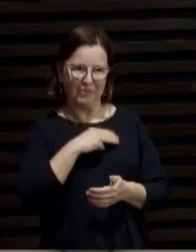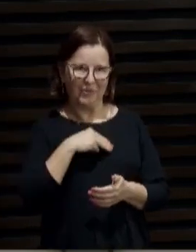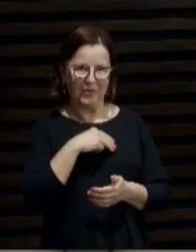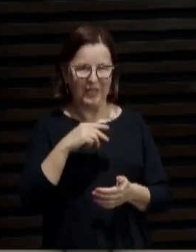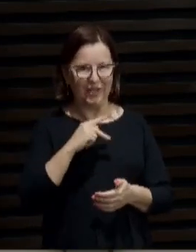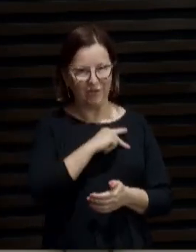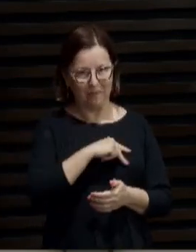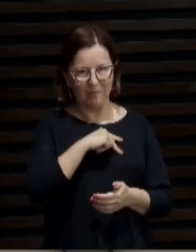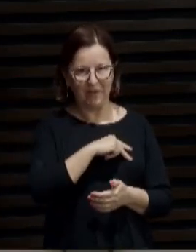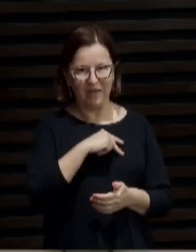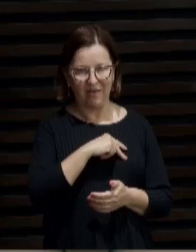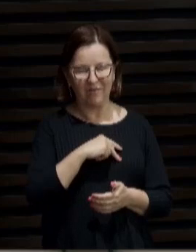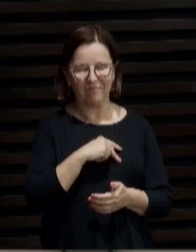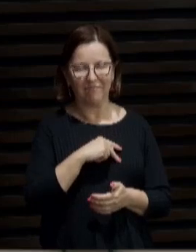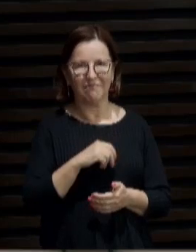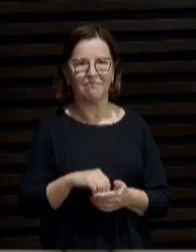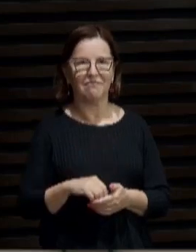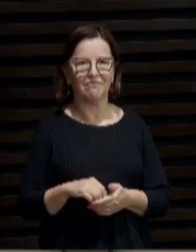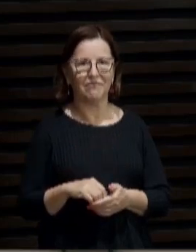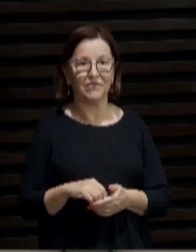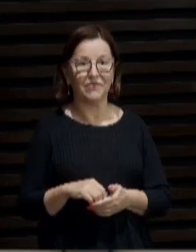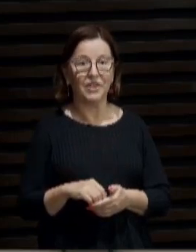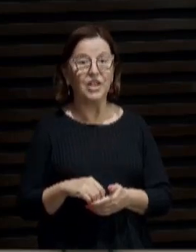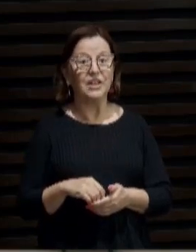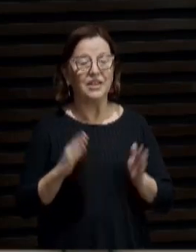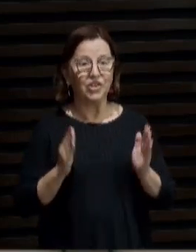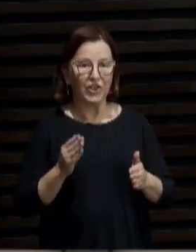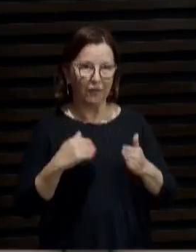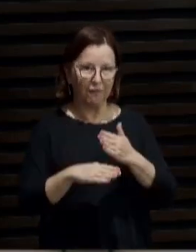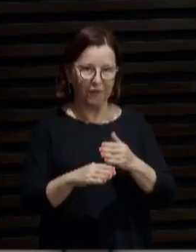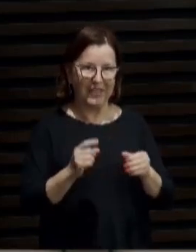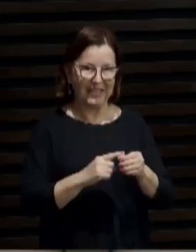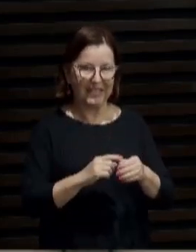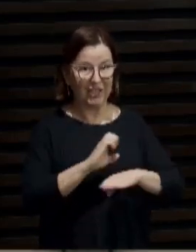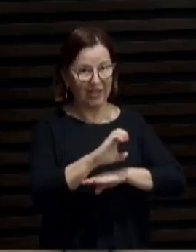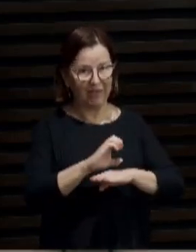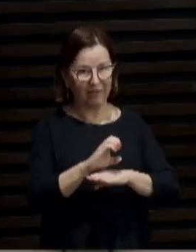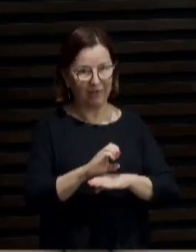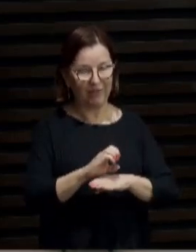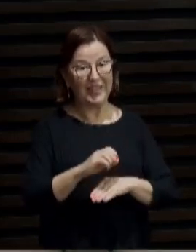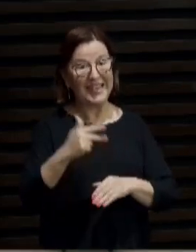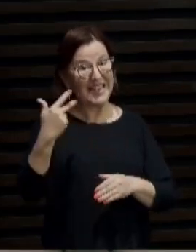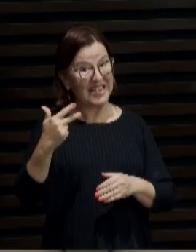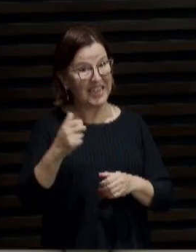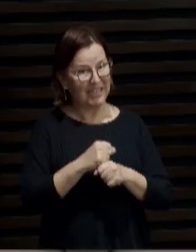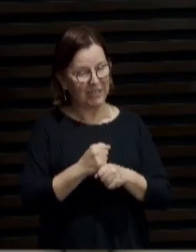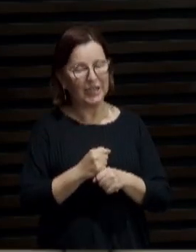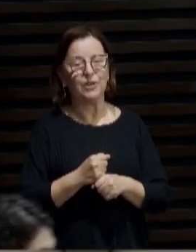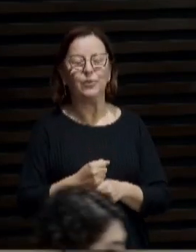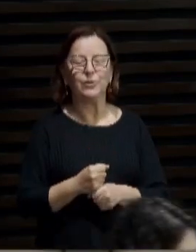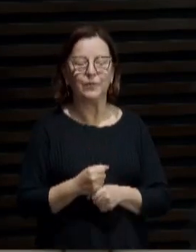Paulo esteve por 3 anos na cidade de Éfeso, sendo que desses 3 anos, por 2 anos ele ensinou na